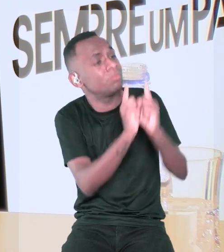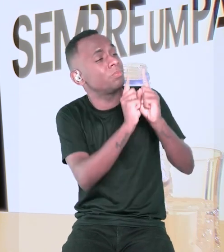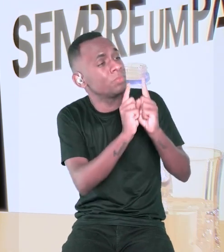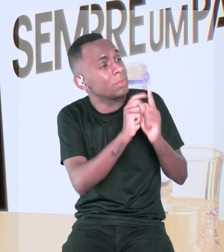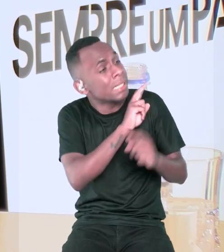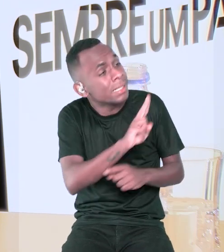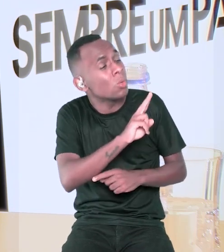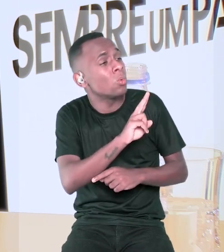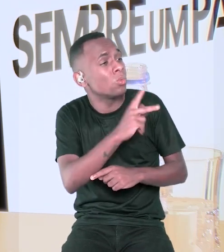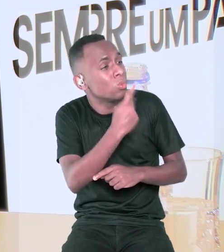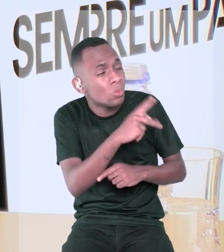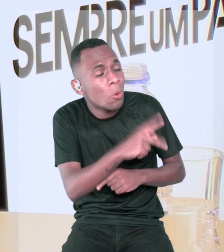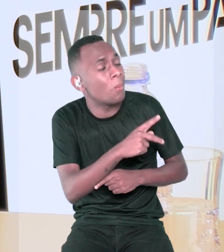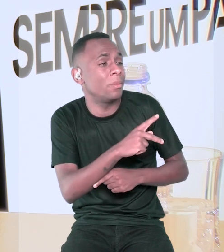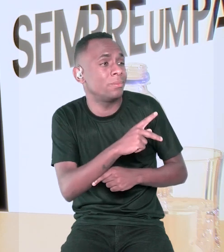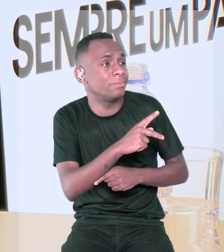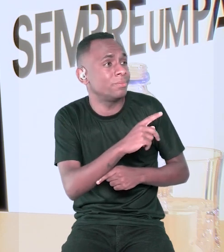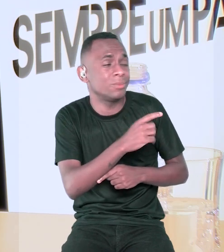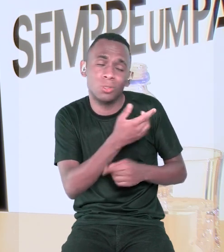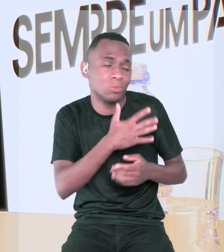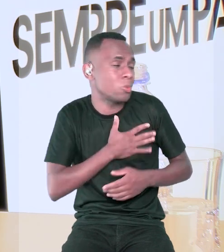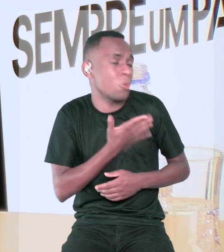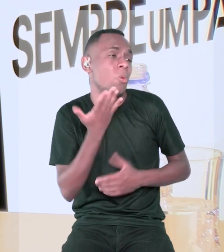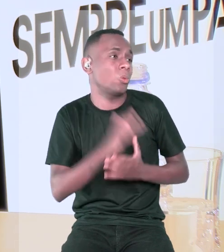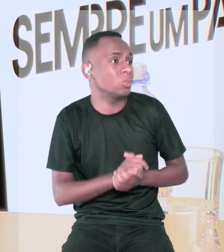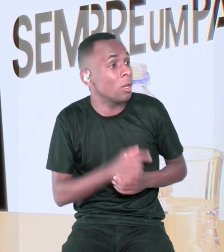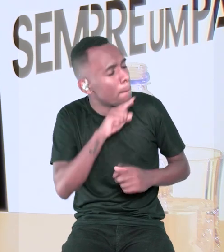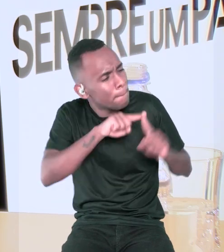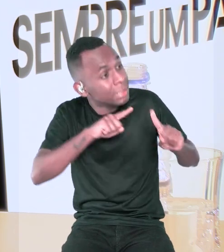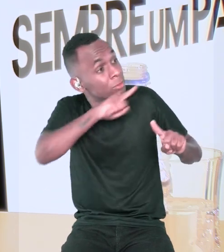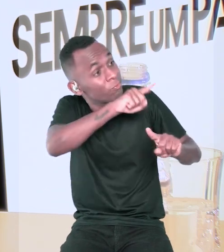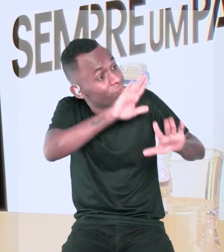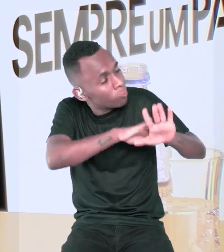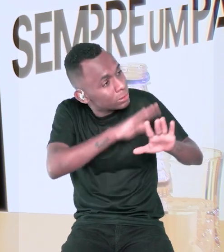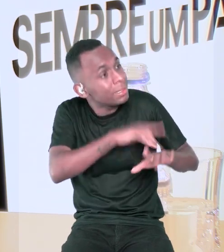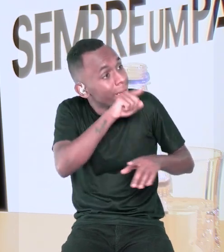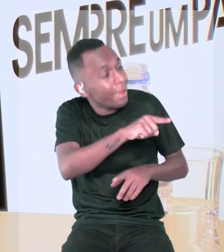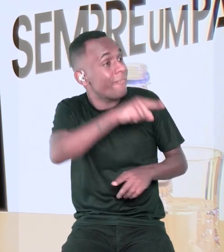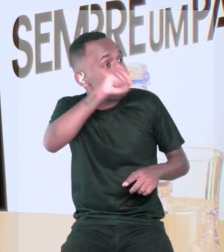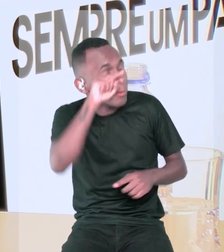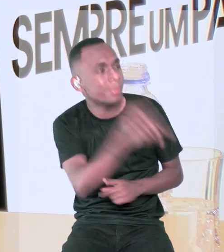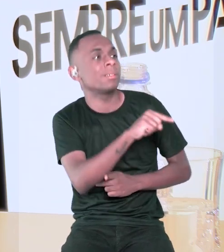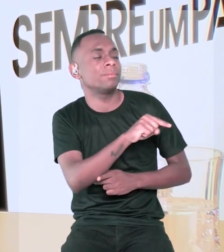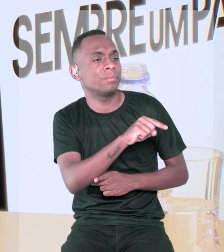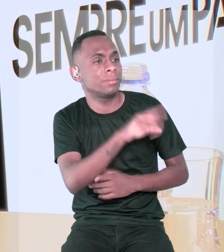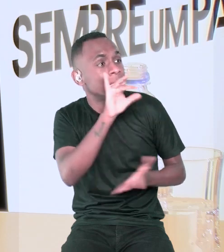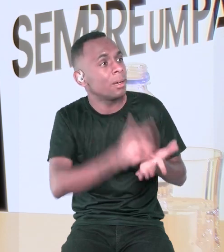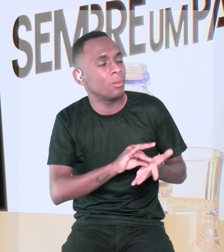Capuleto. É só seu nome que é meu inimigo, mas você